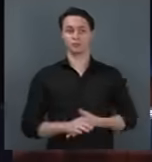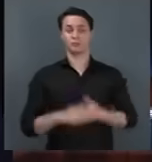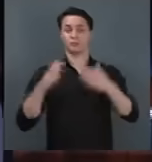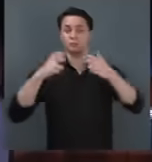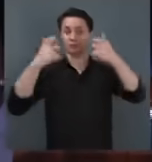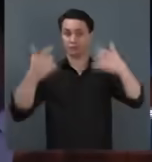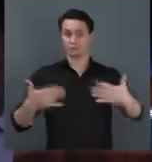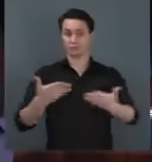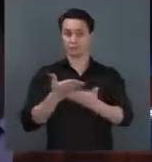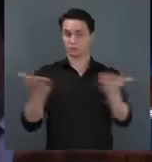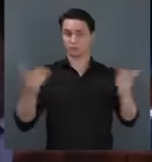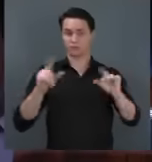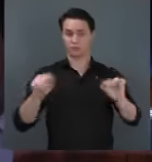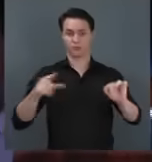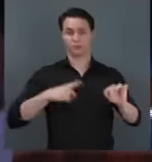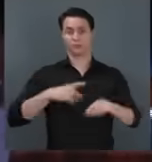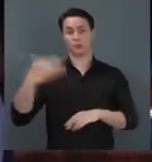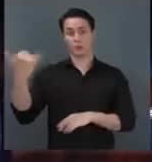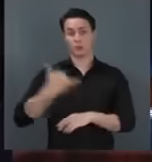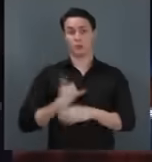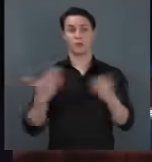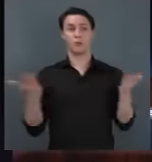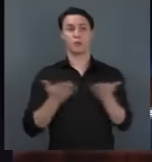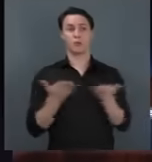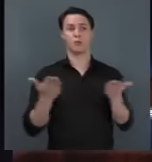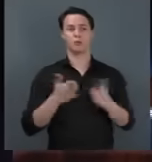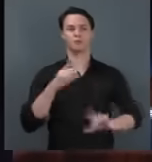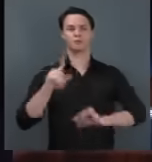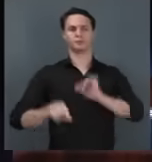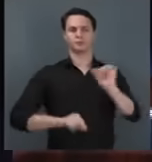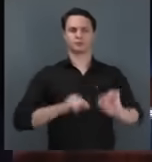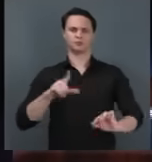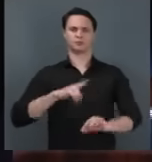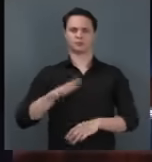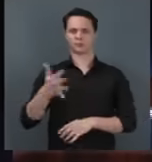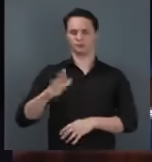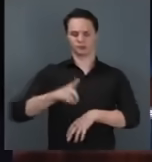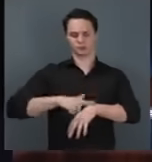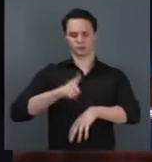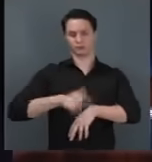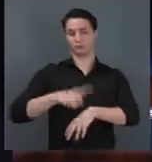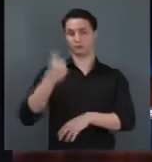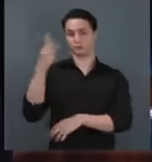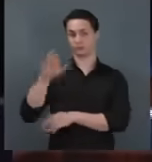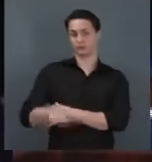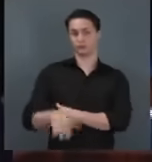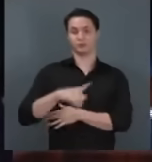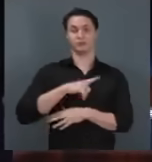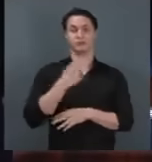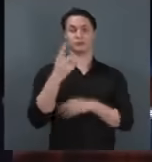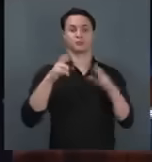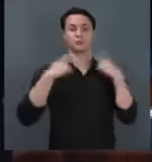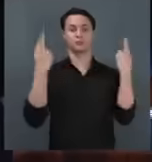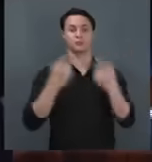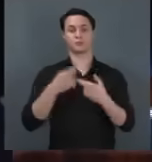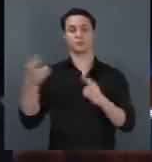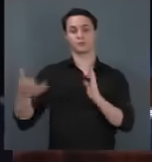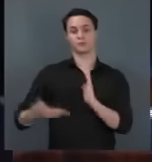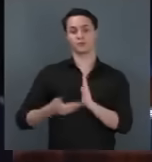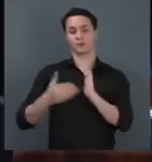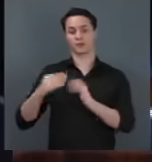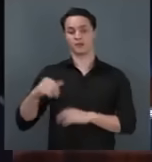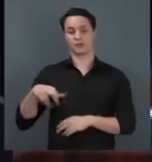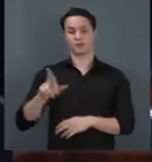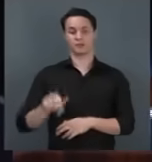Explico. Fui informado hoje, em torno das 13 horas, que numa reunião na Câmara dos